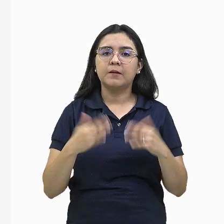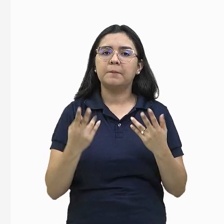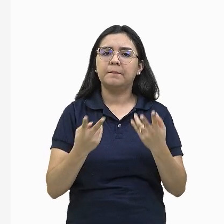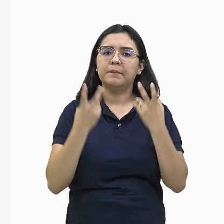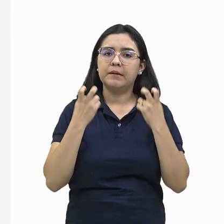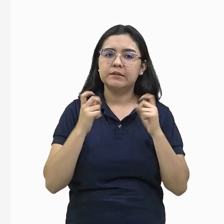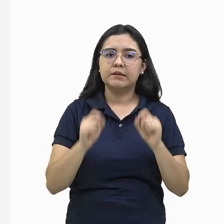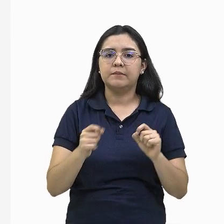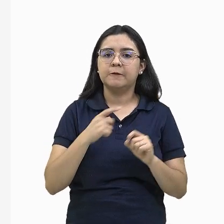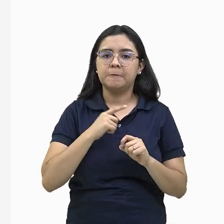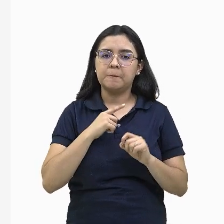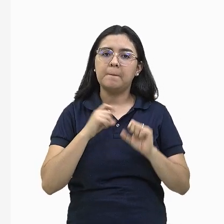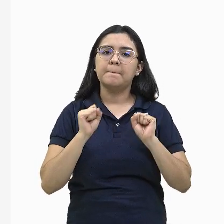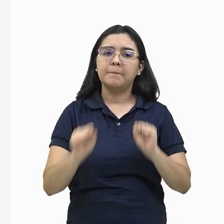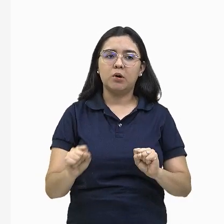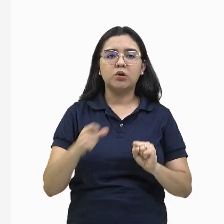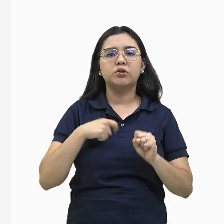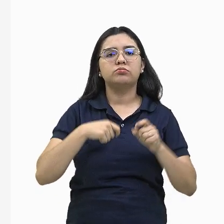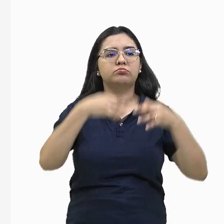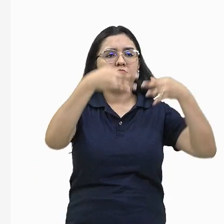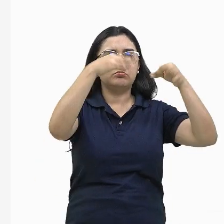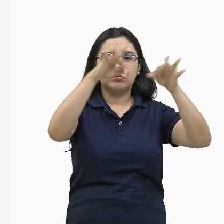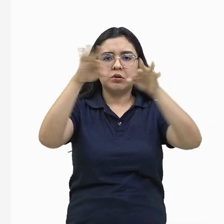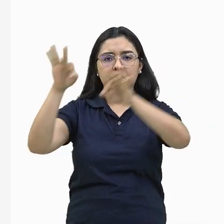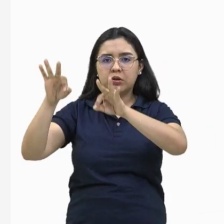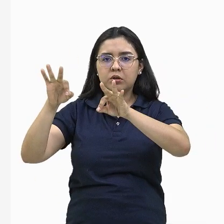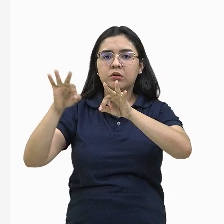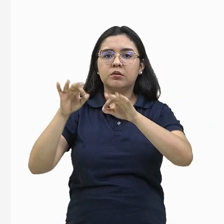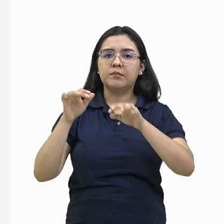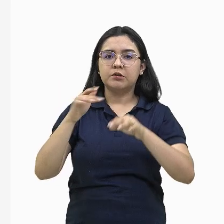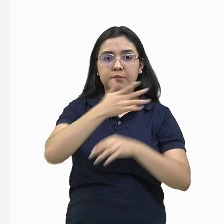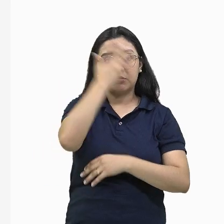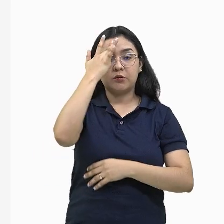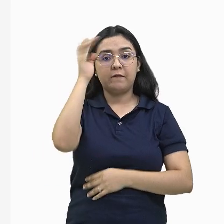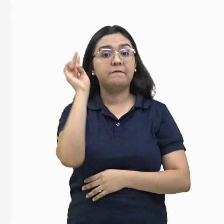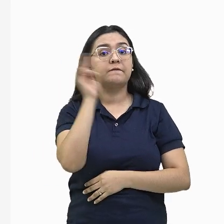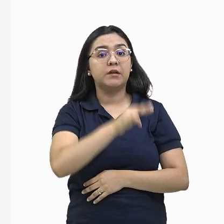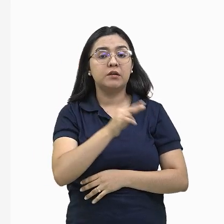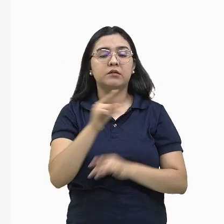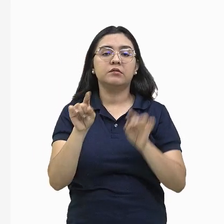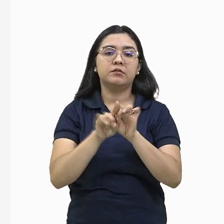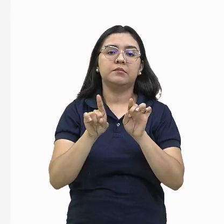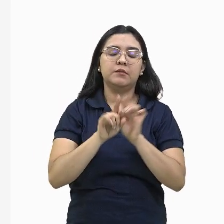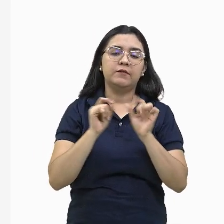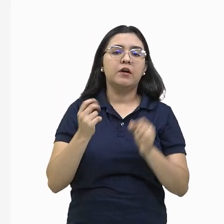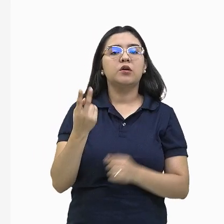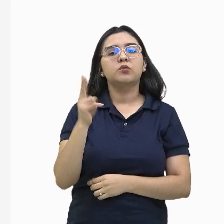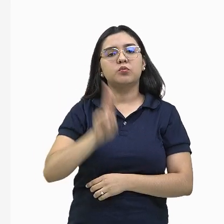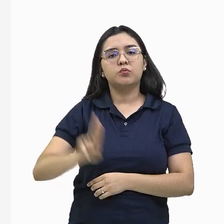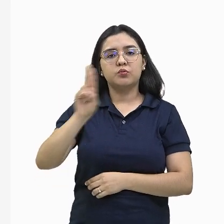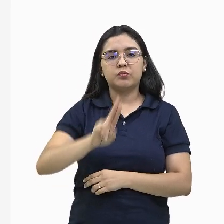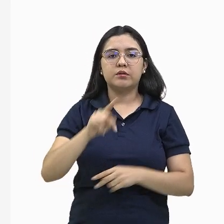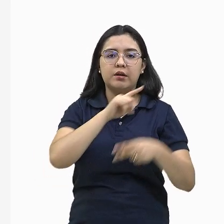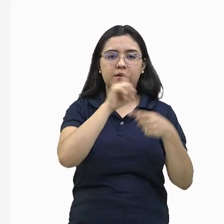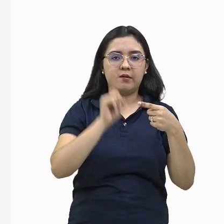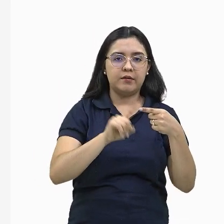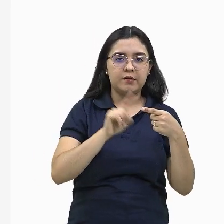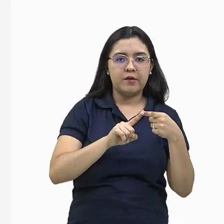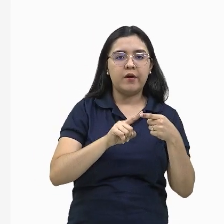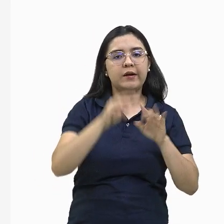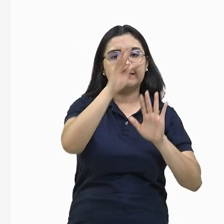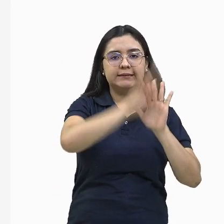que ele é feito para ser colocado em um local visível e vai articular tanto linguagem verbal quanto